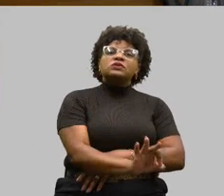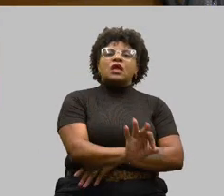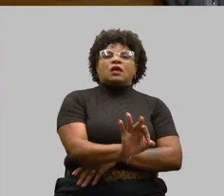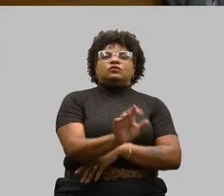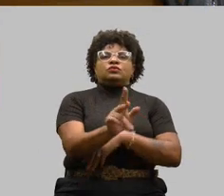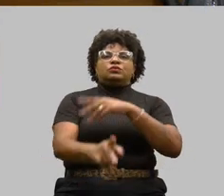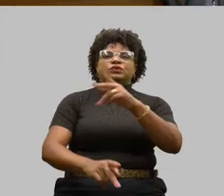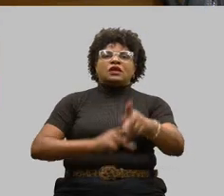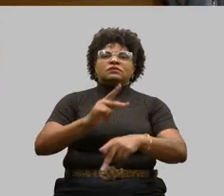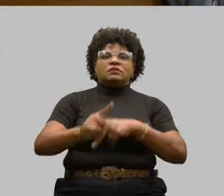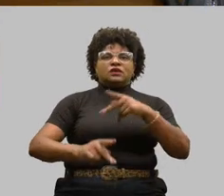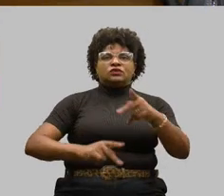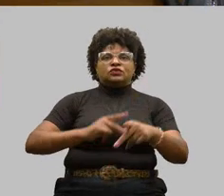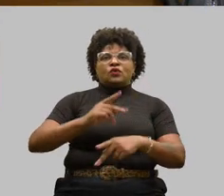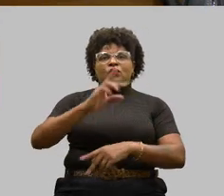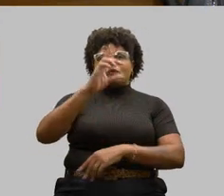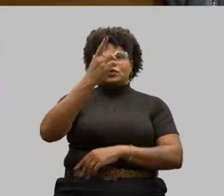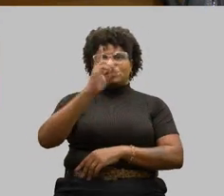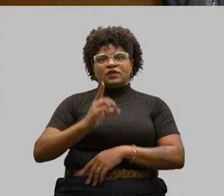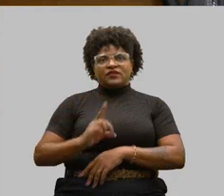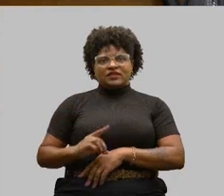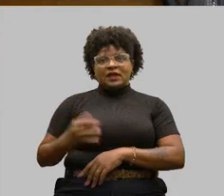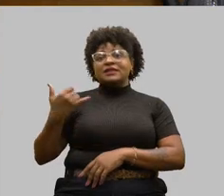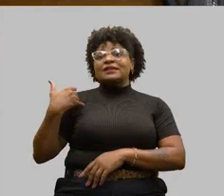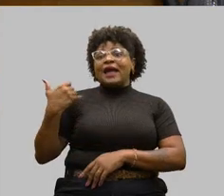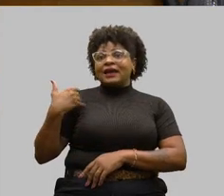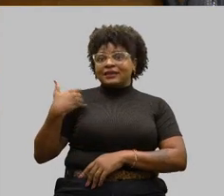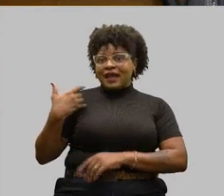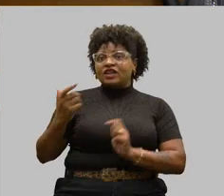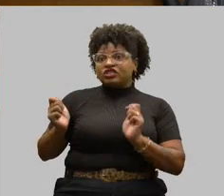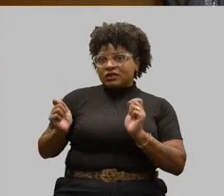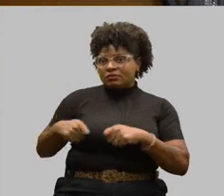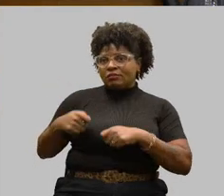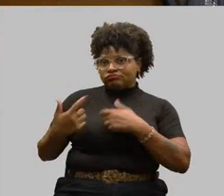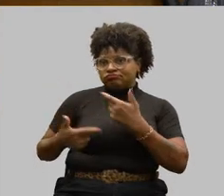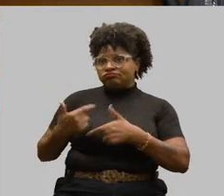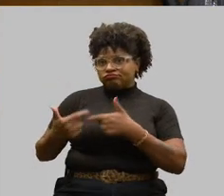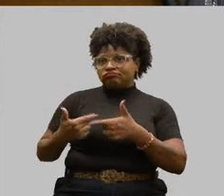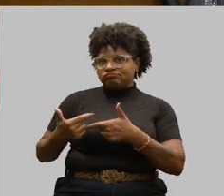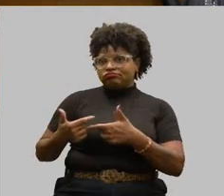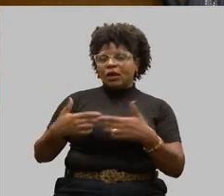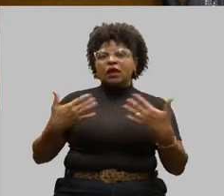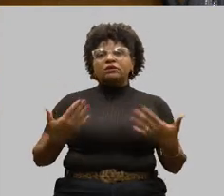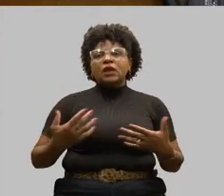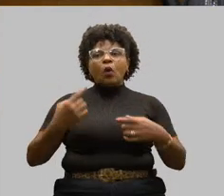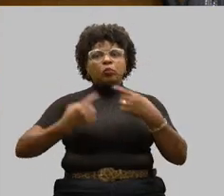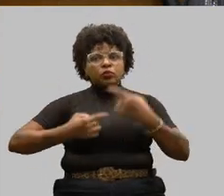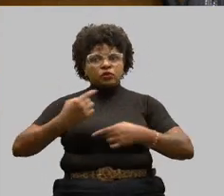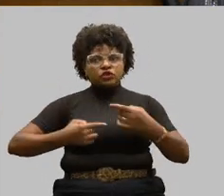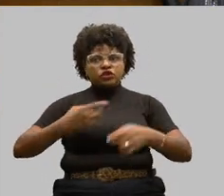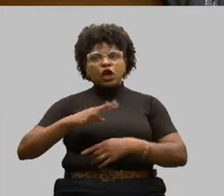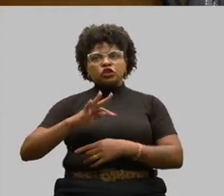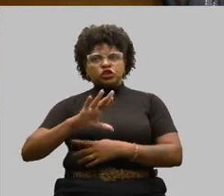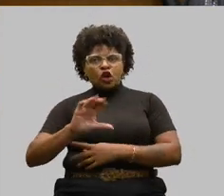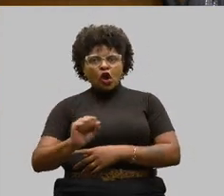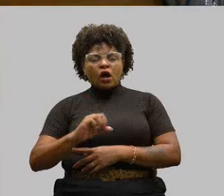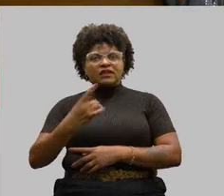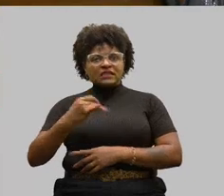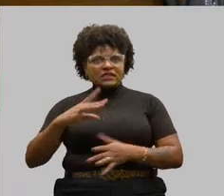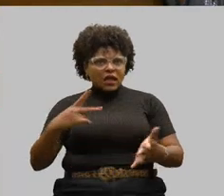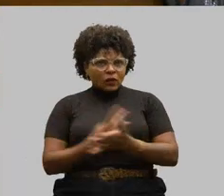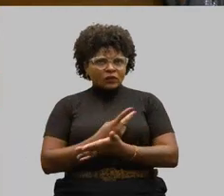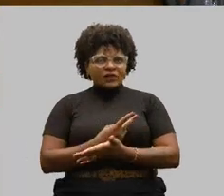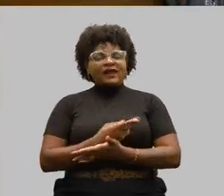com deficiência em idade laboral então a política de cotas integralmente comprida ela vai beneficiar um número muito